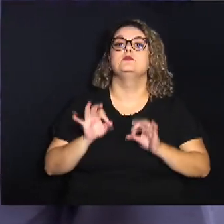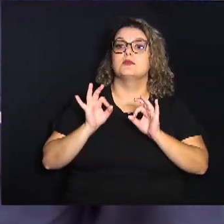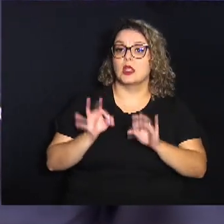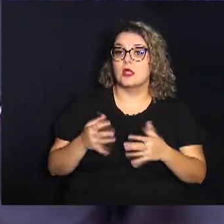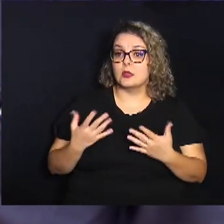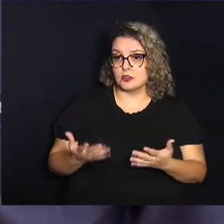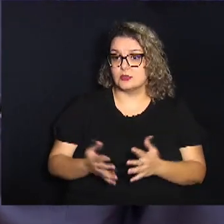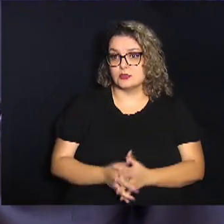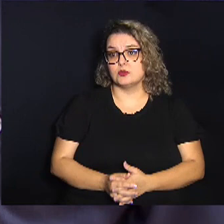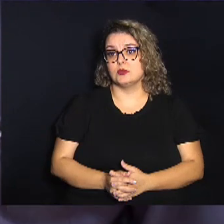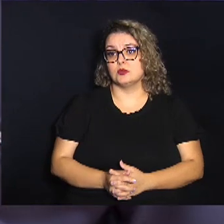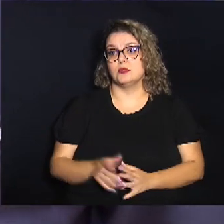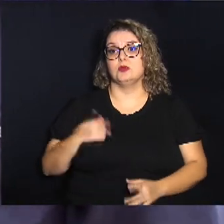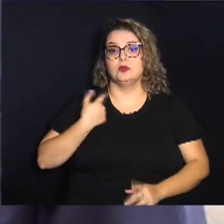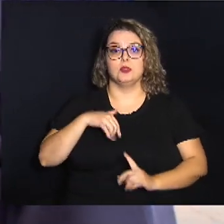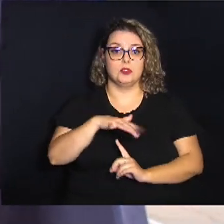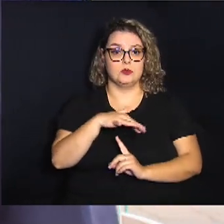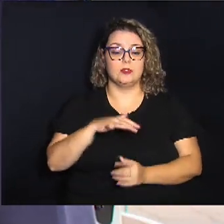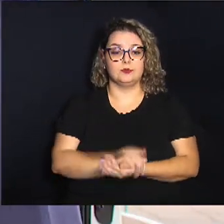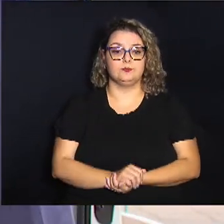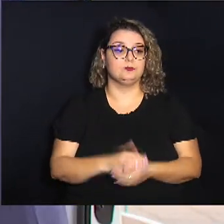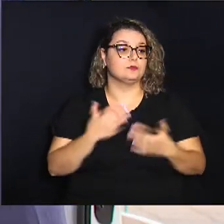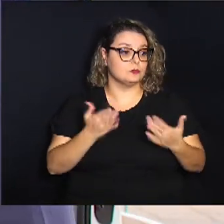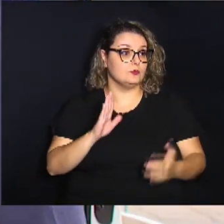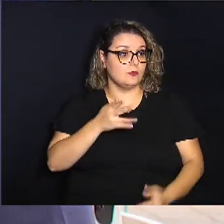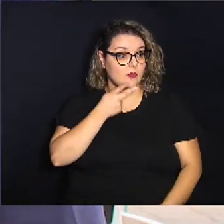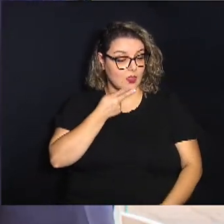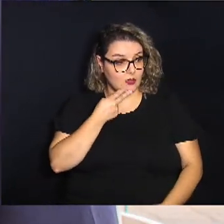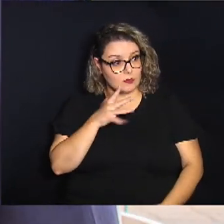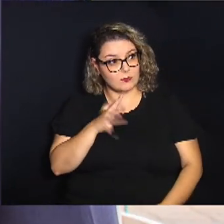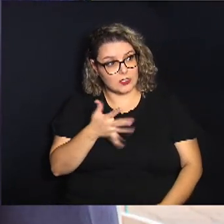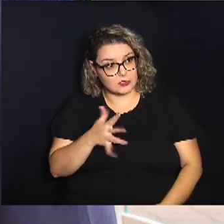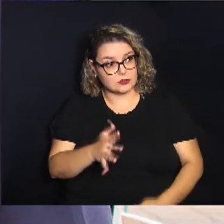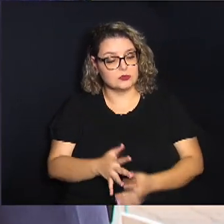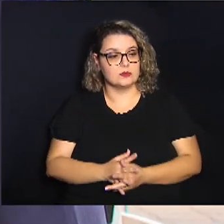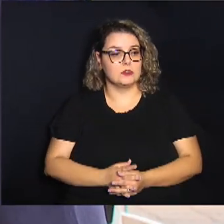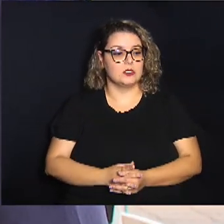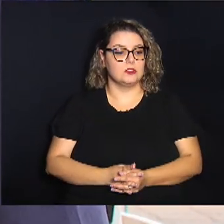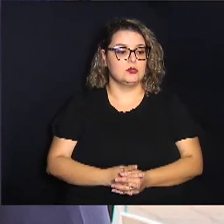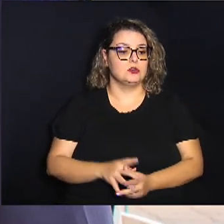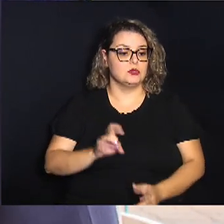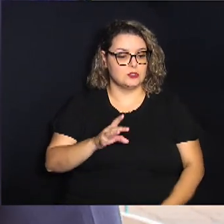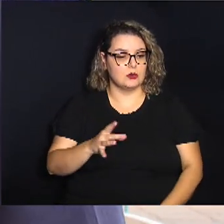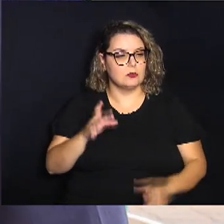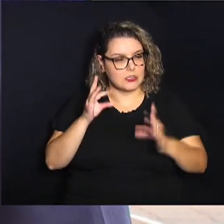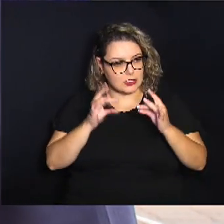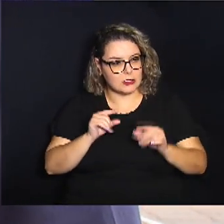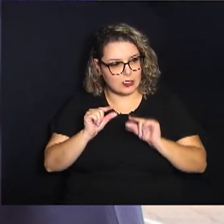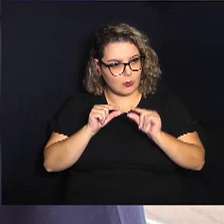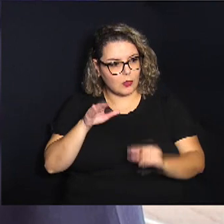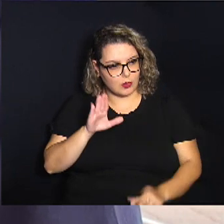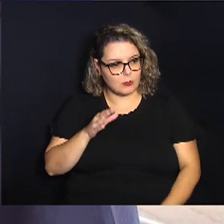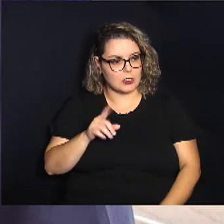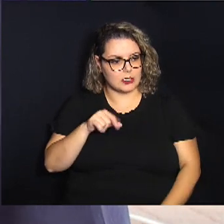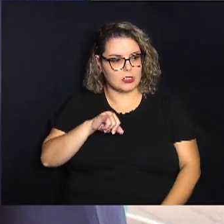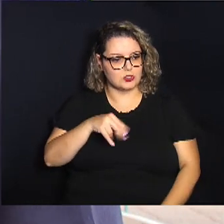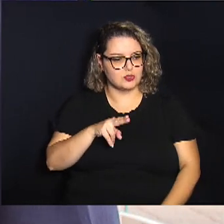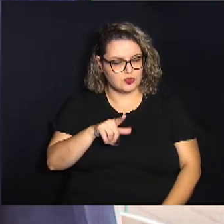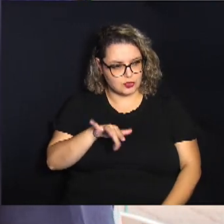com o nosso meio ambiente bom você já falou mais ou menos só para a gente detalhar um pouquinho mais né Júlio